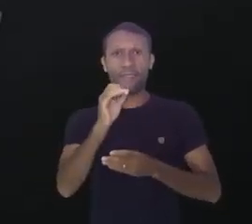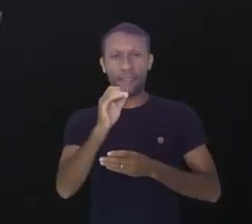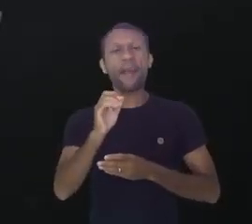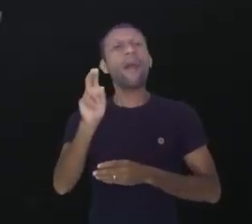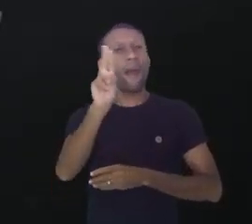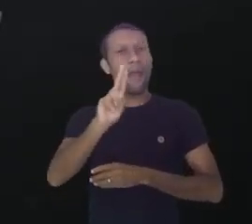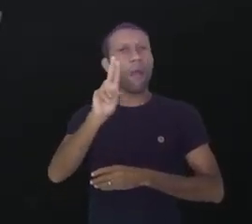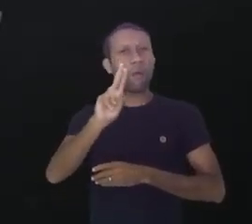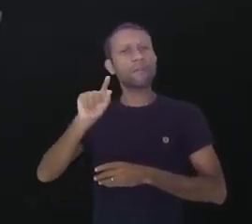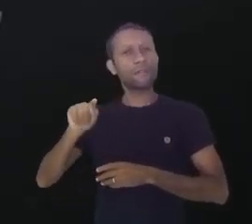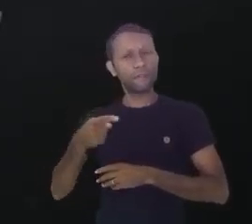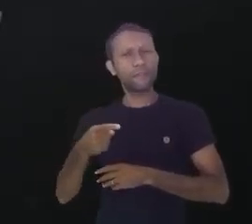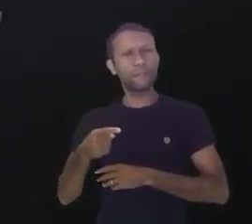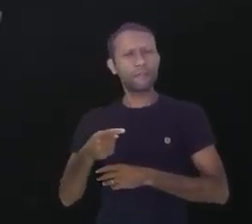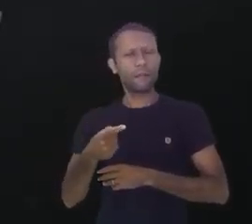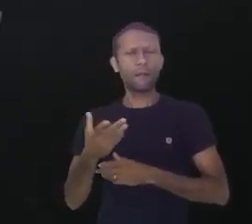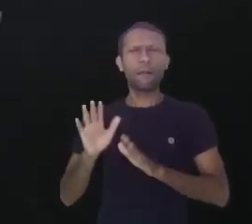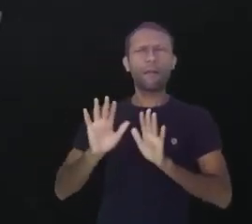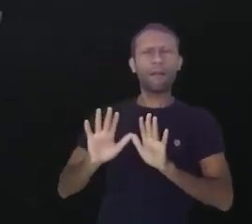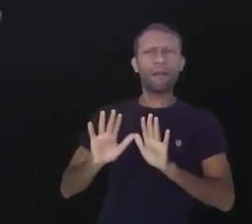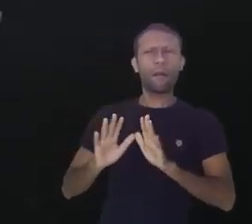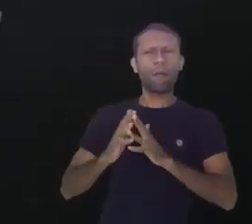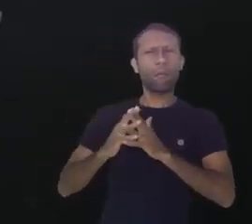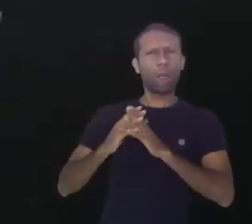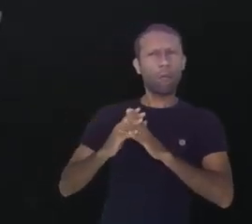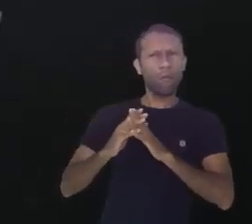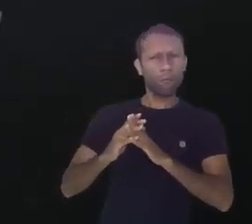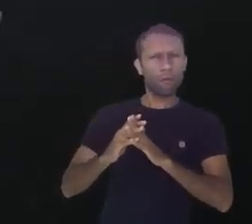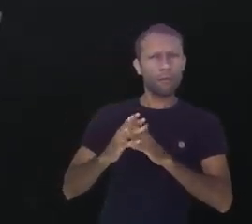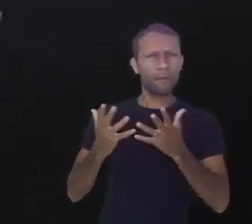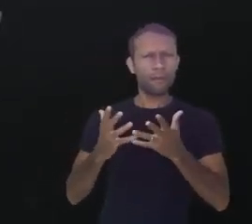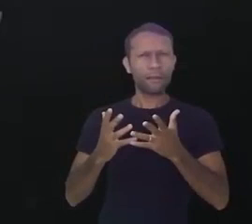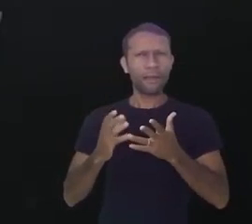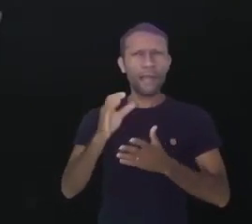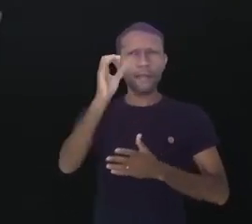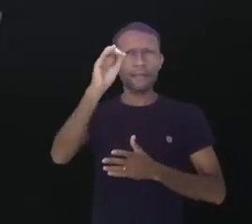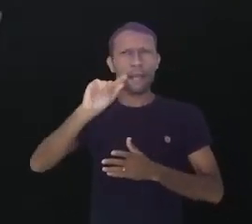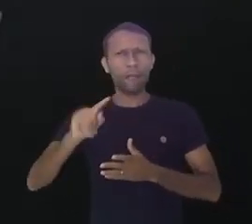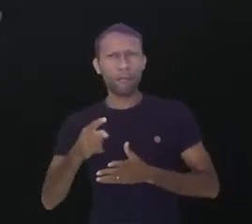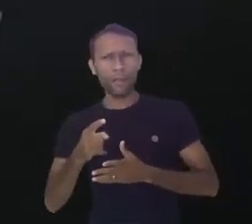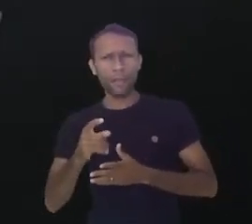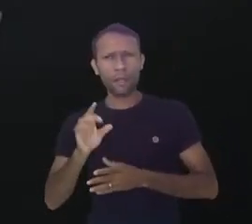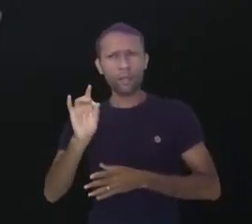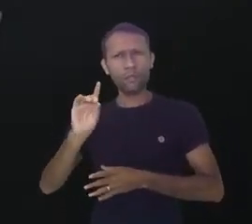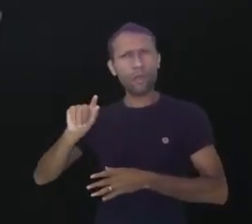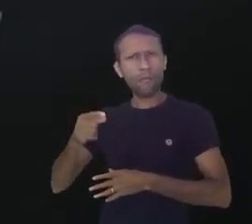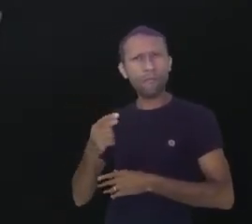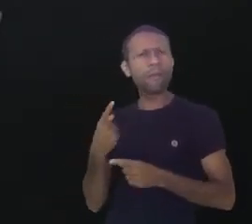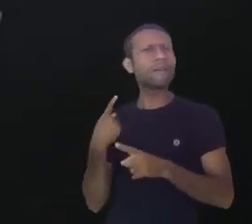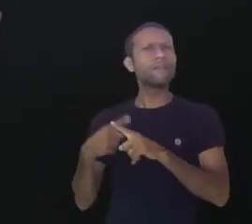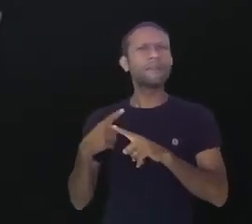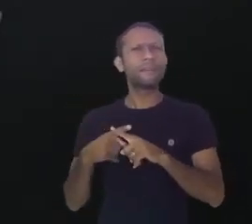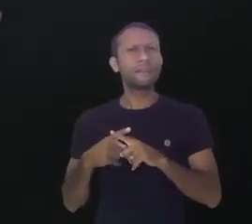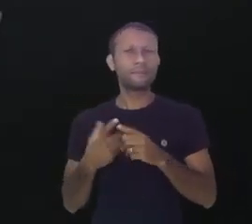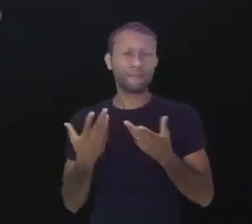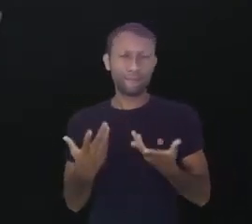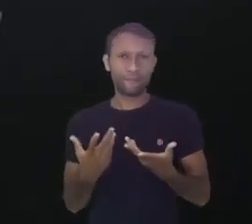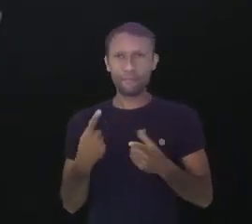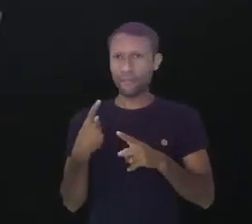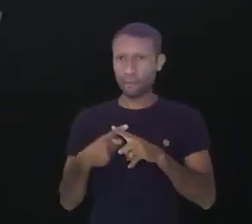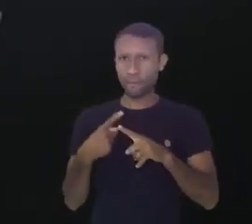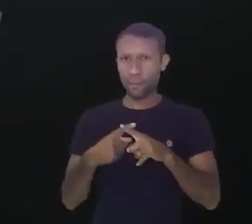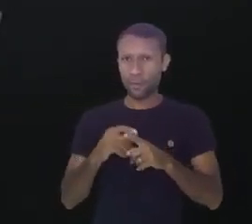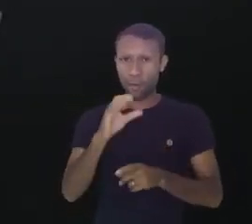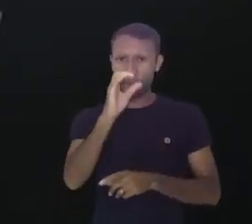coloco a vírgula. Espera aí, professor, calma lá. Aqui o senhor colocou 0, aqui só a vírgula, por quê? Porque